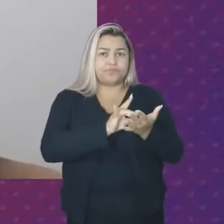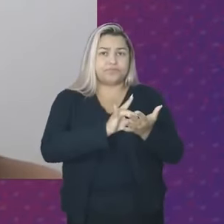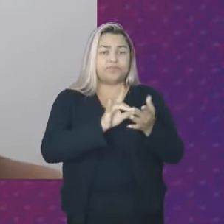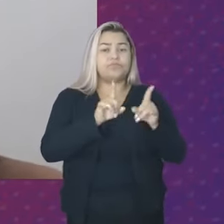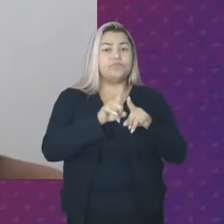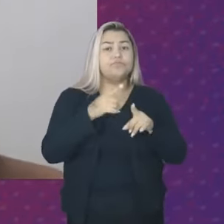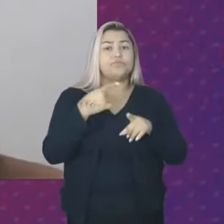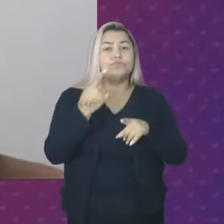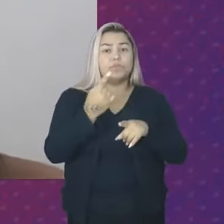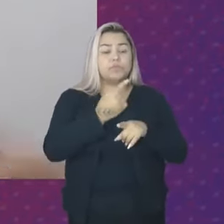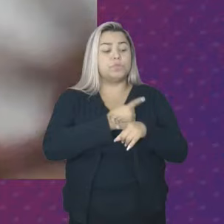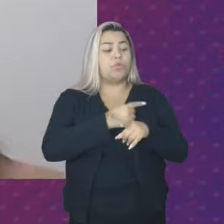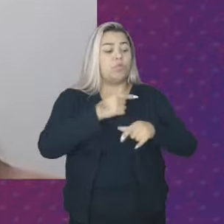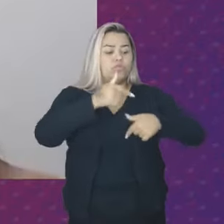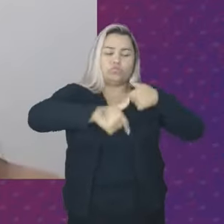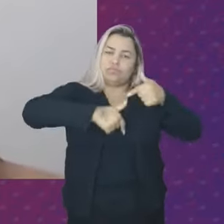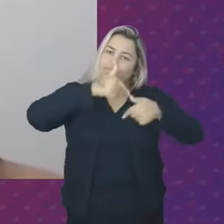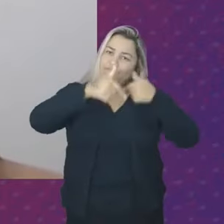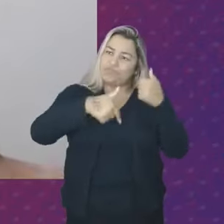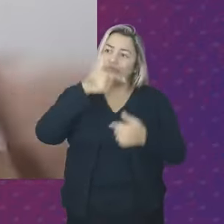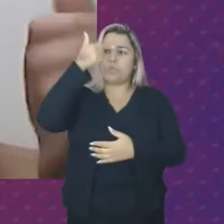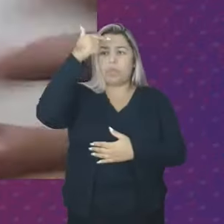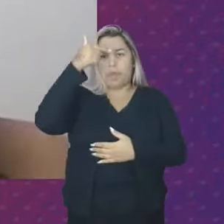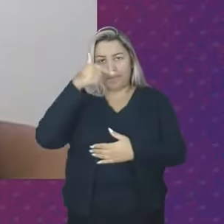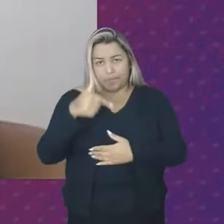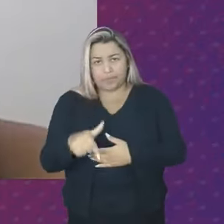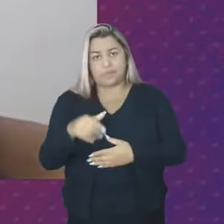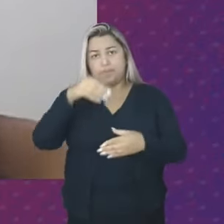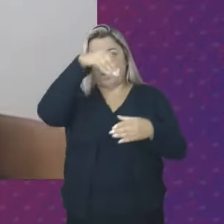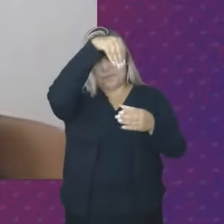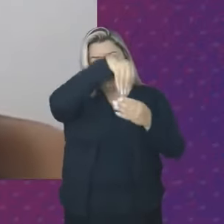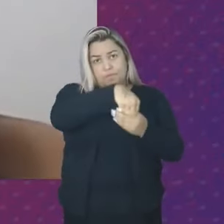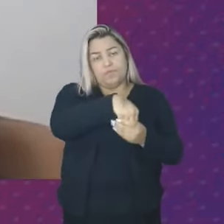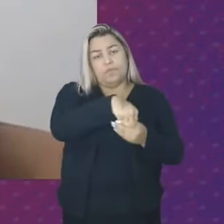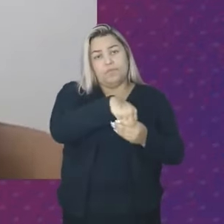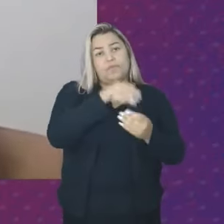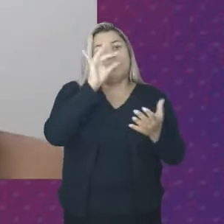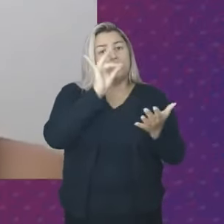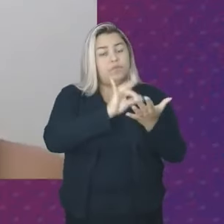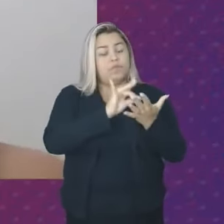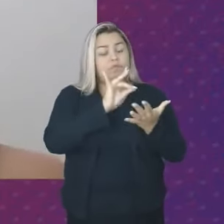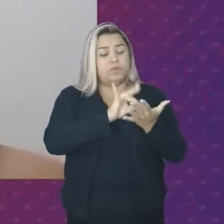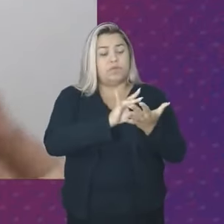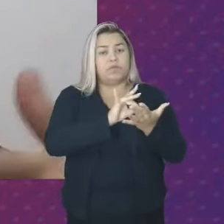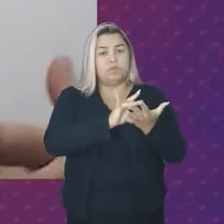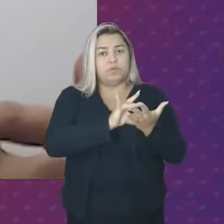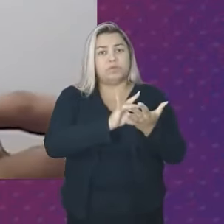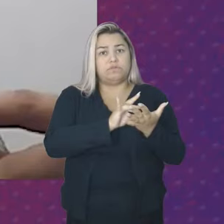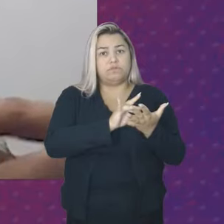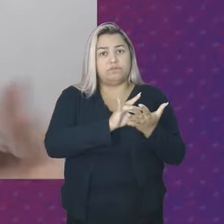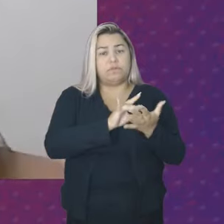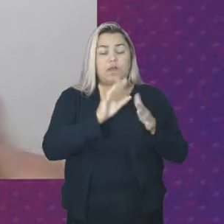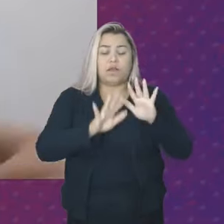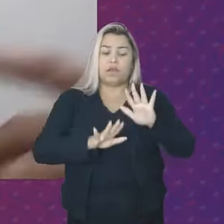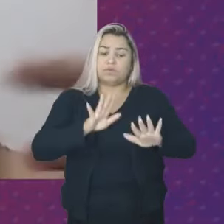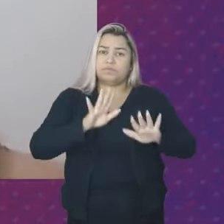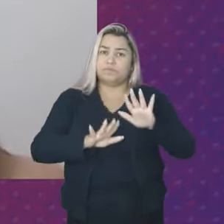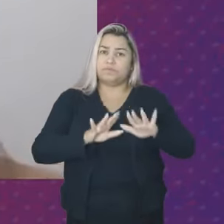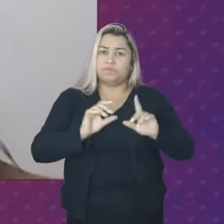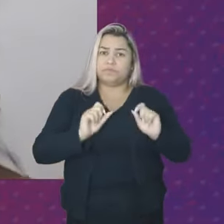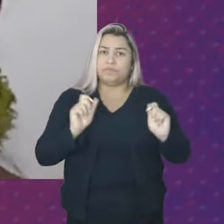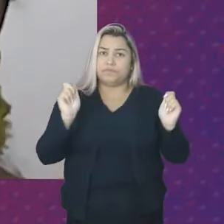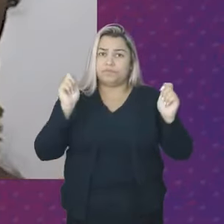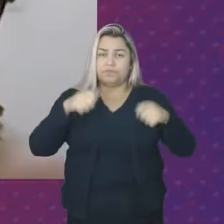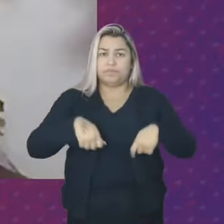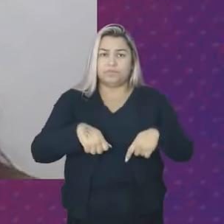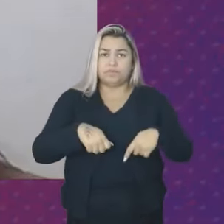a gente consegue trabalhar dentro da realidade prática. Às vezes a gente